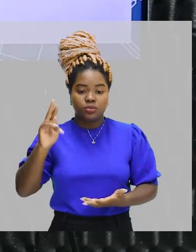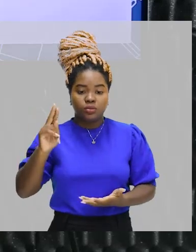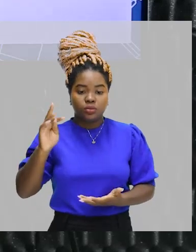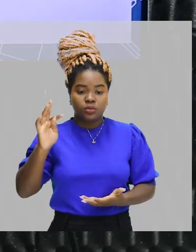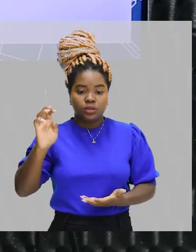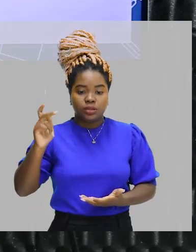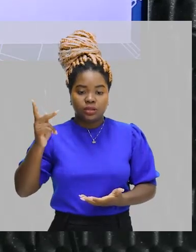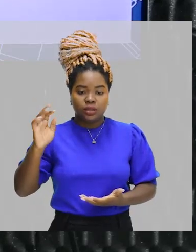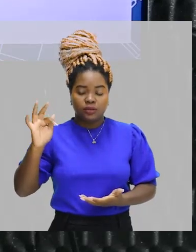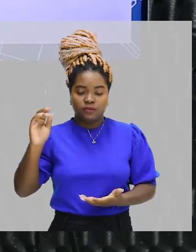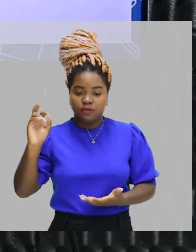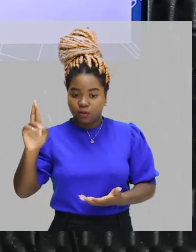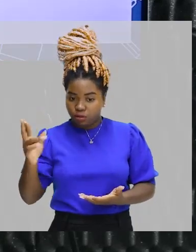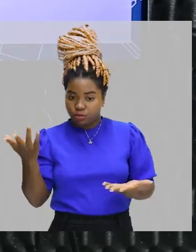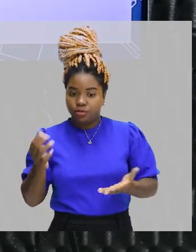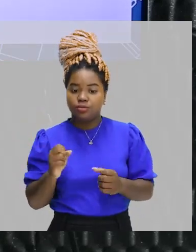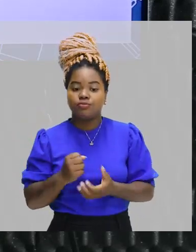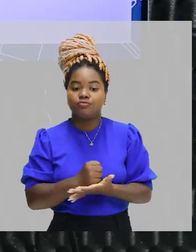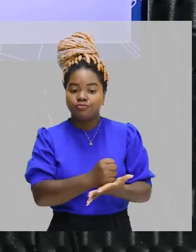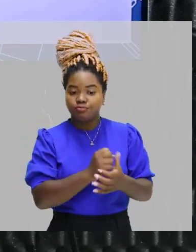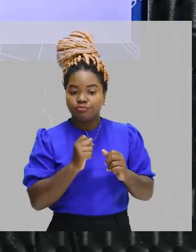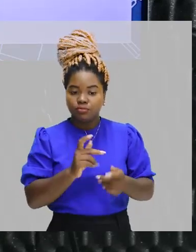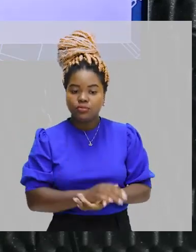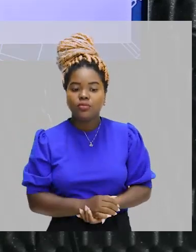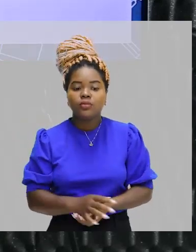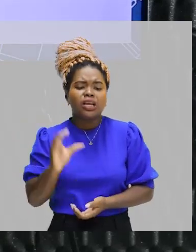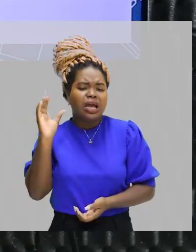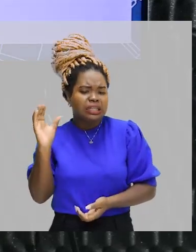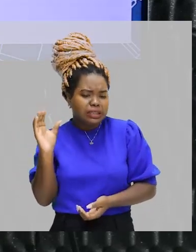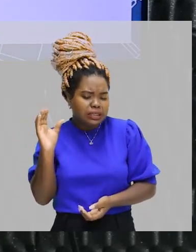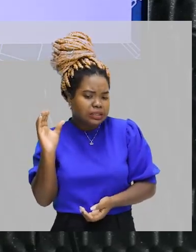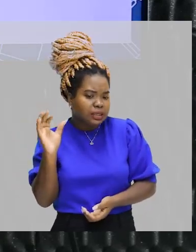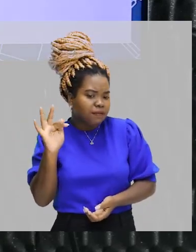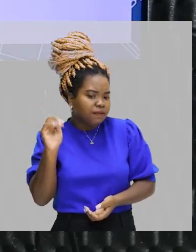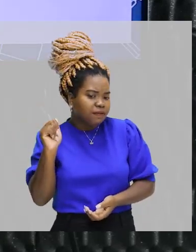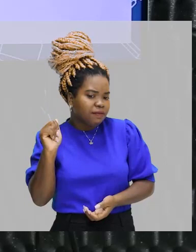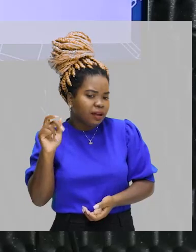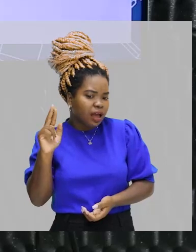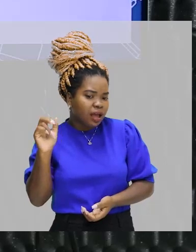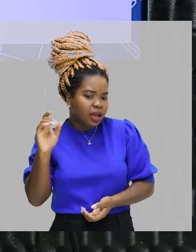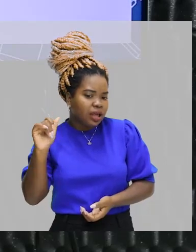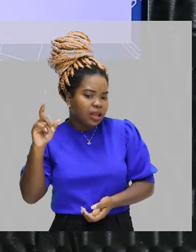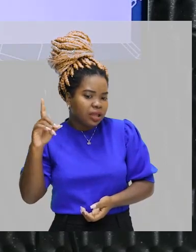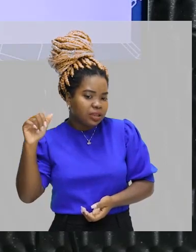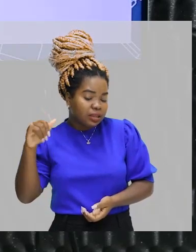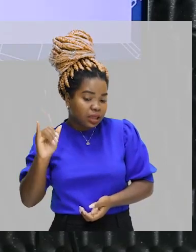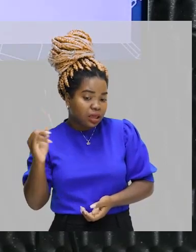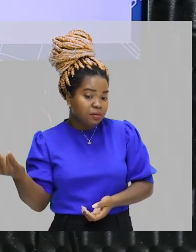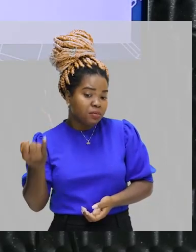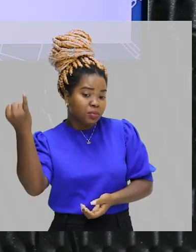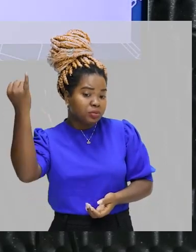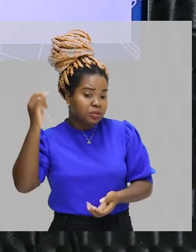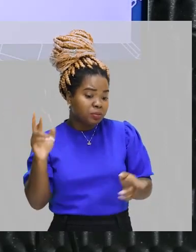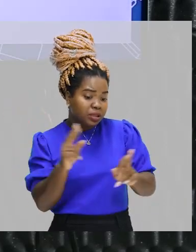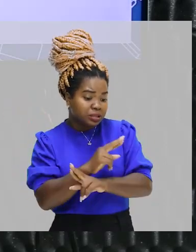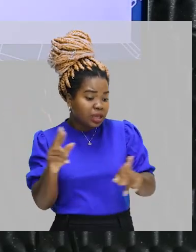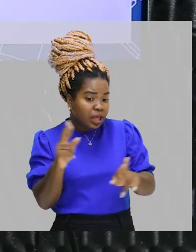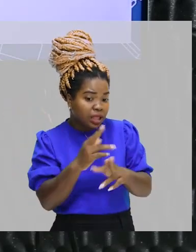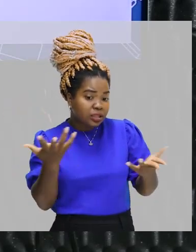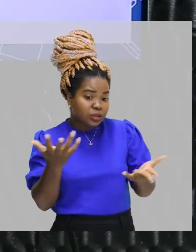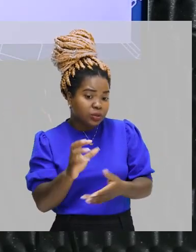ele aperfeiçoou esse negócio, né? O Faraday é importantíssimo para as relações